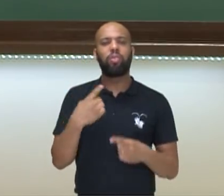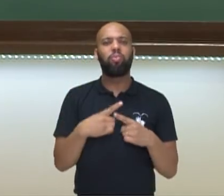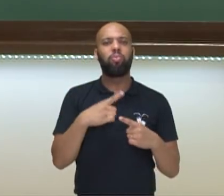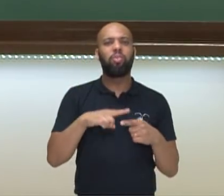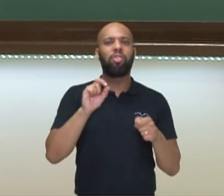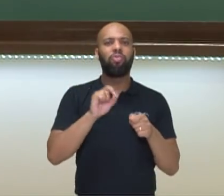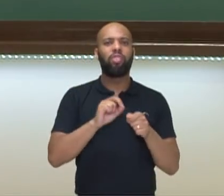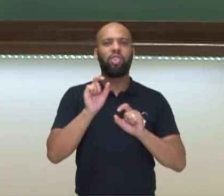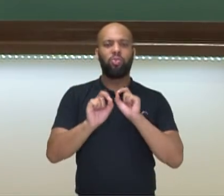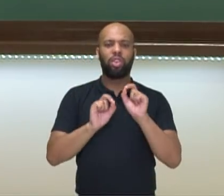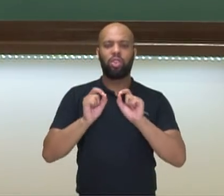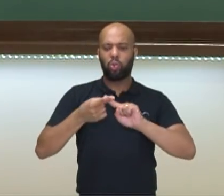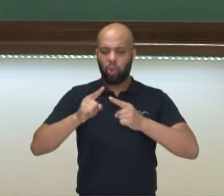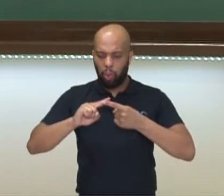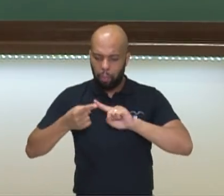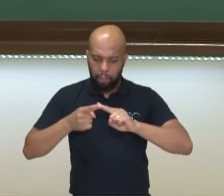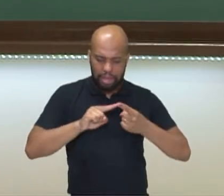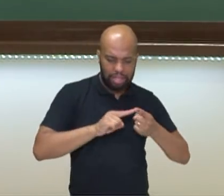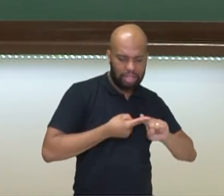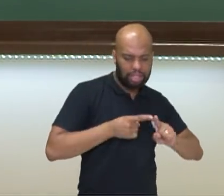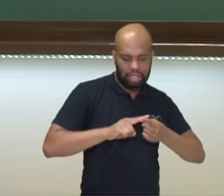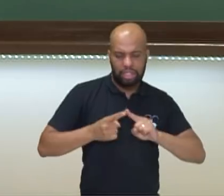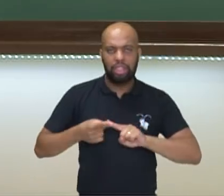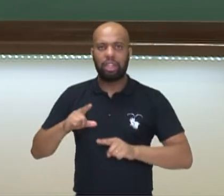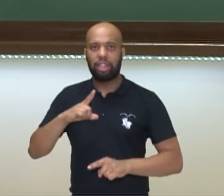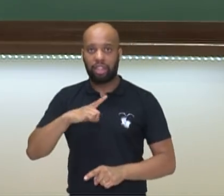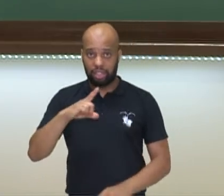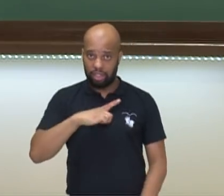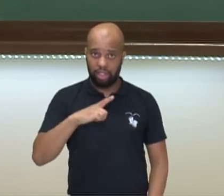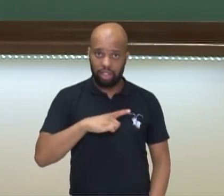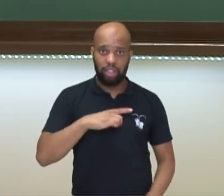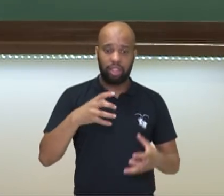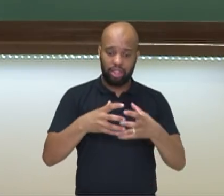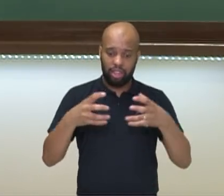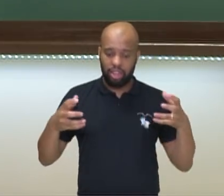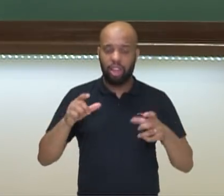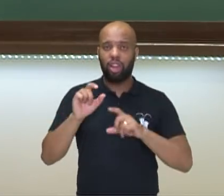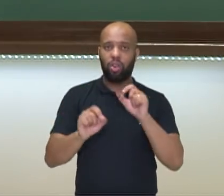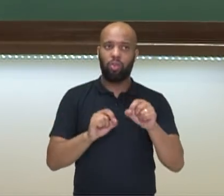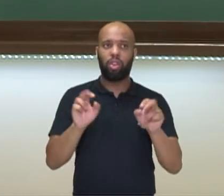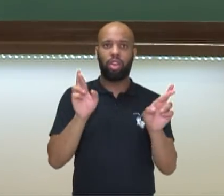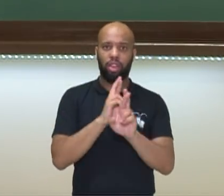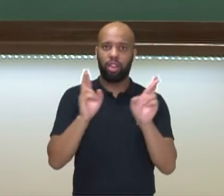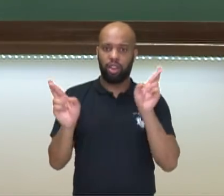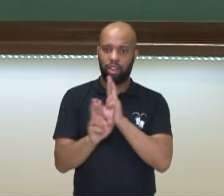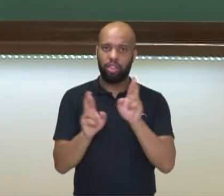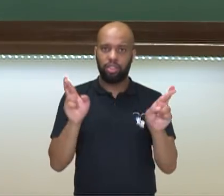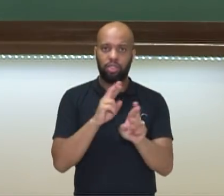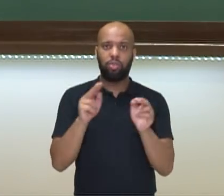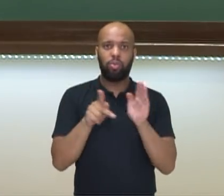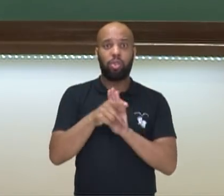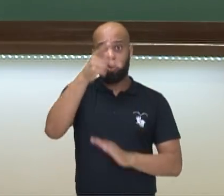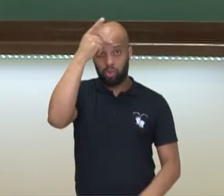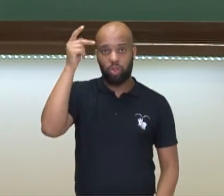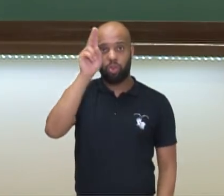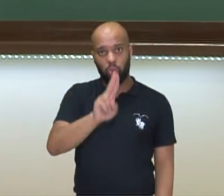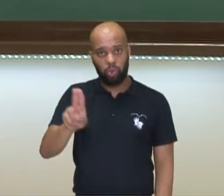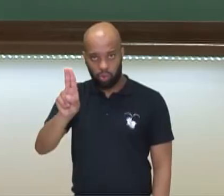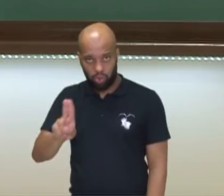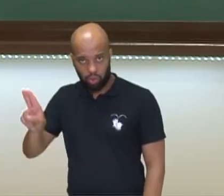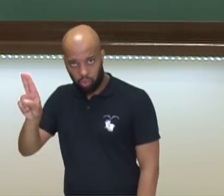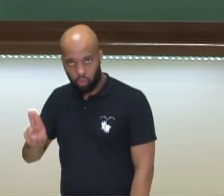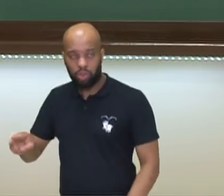faz uma combinação muito grande entre o usuário da realidade